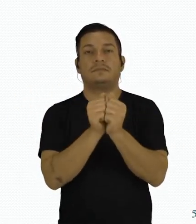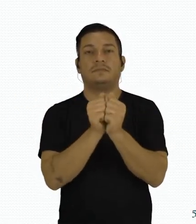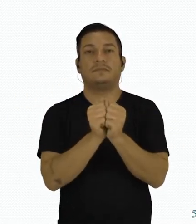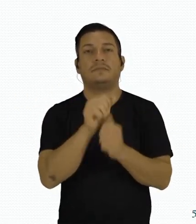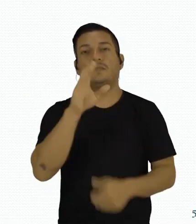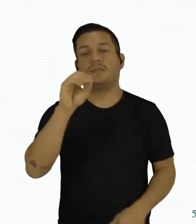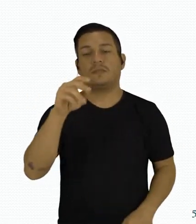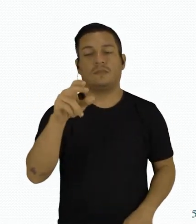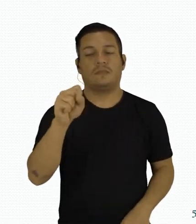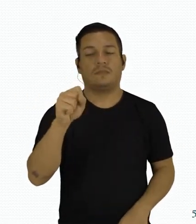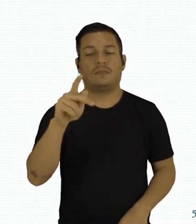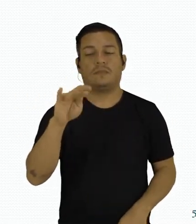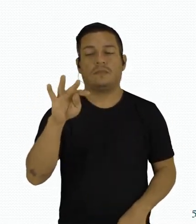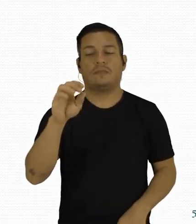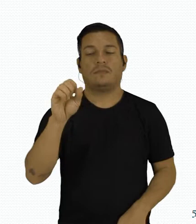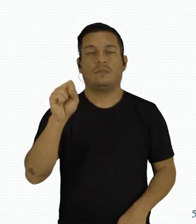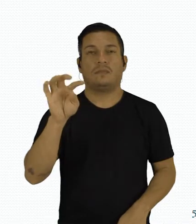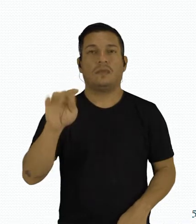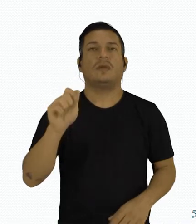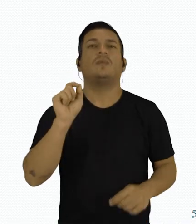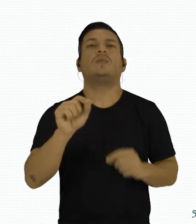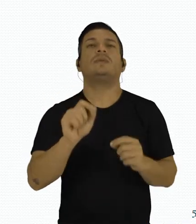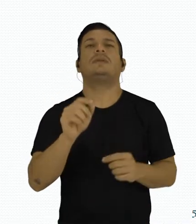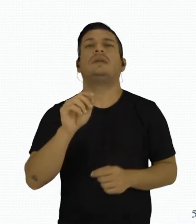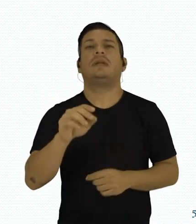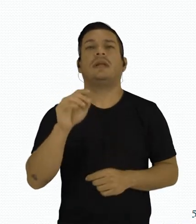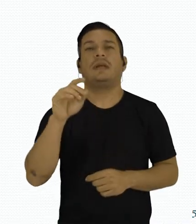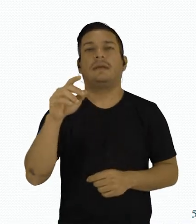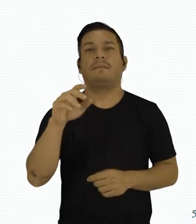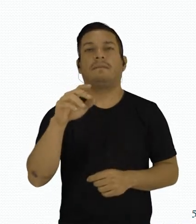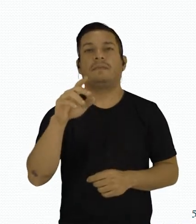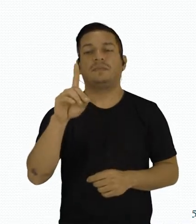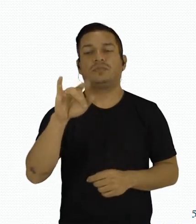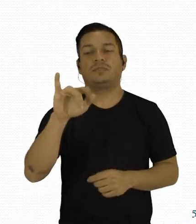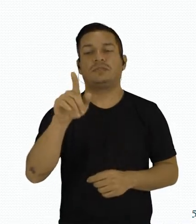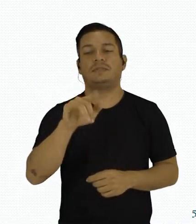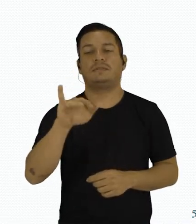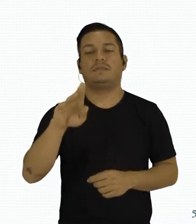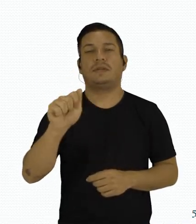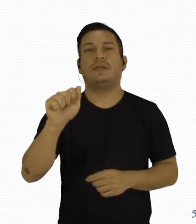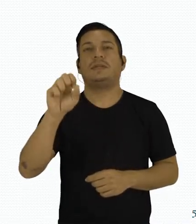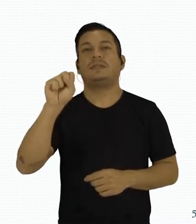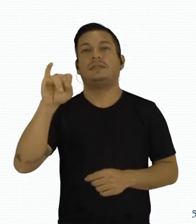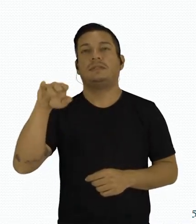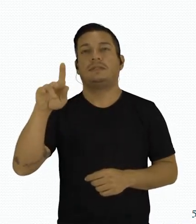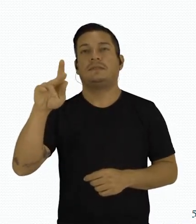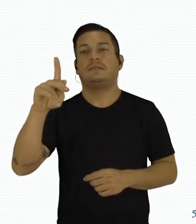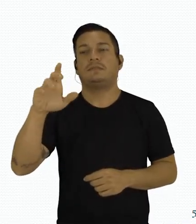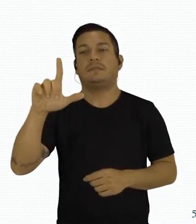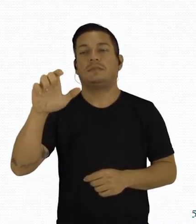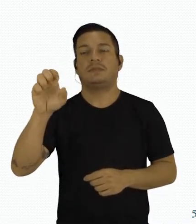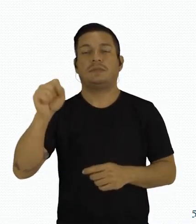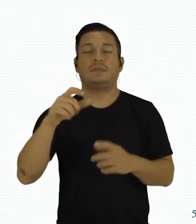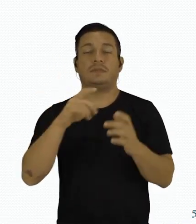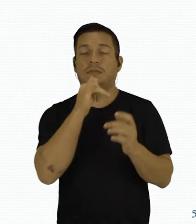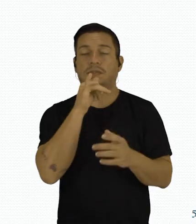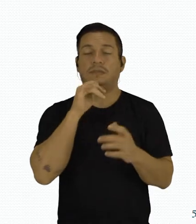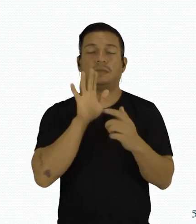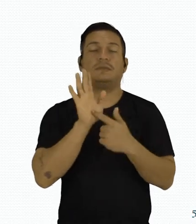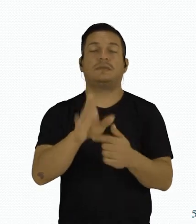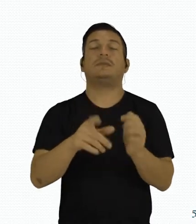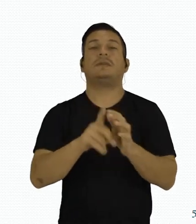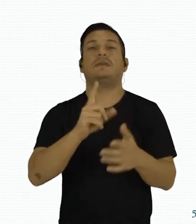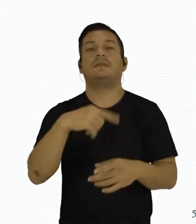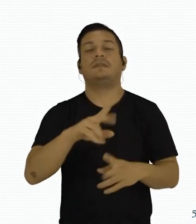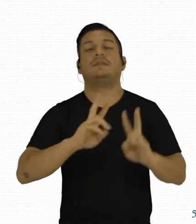certo? Então, vamos lá. O que são dízimas periódicas simples? Nos exemplos que eu dei anteriormente, vocês perceberam que o